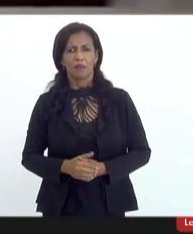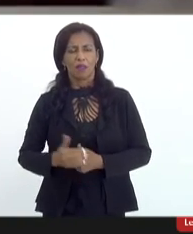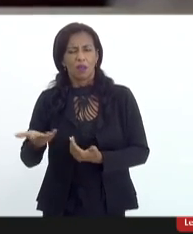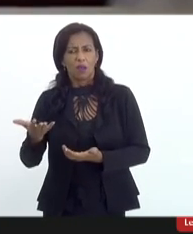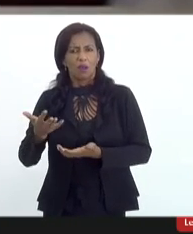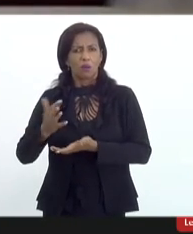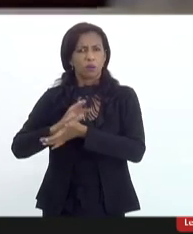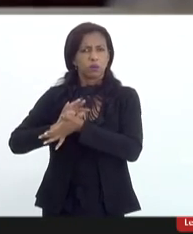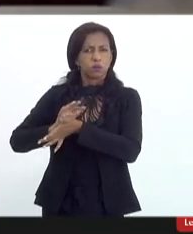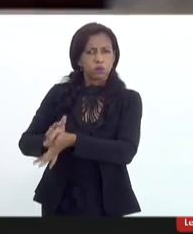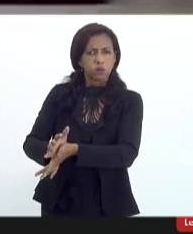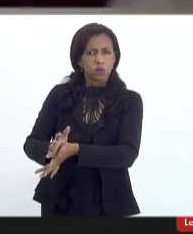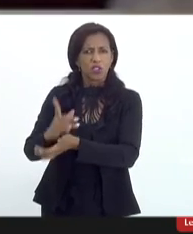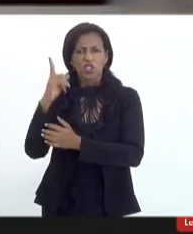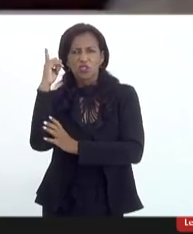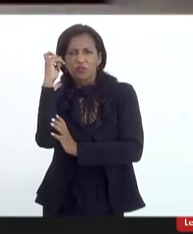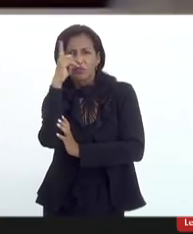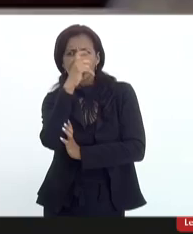recrudescimentos e